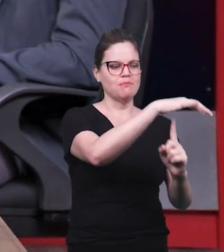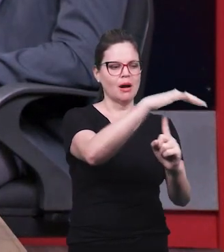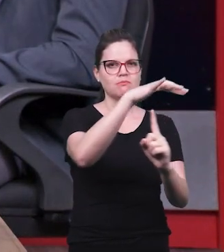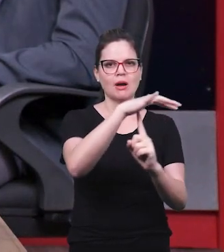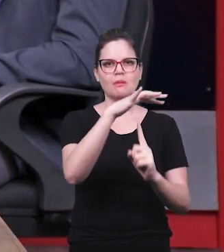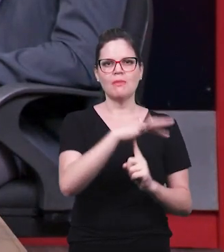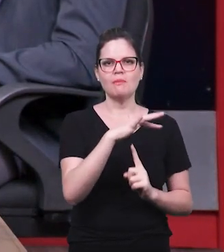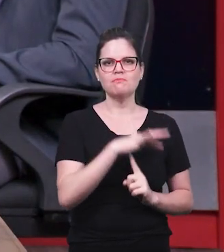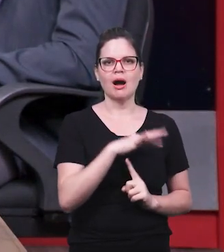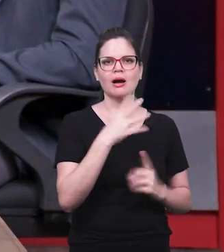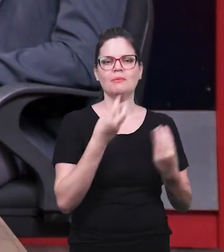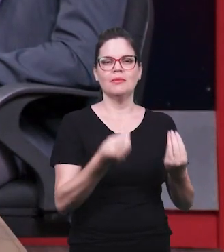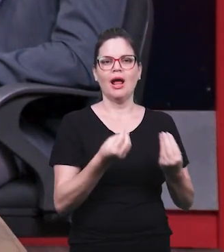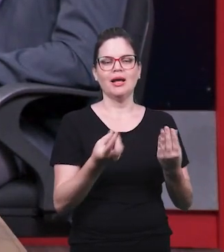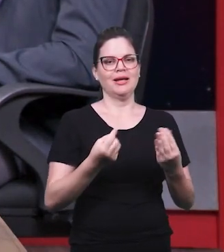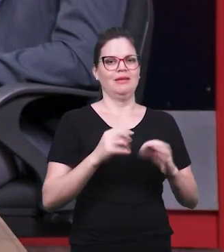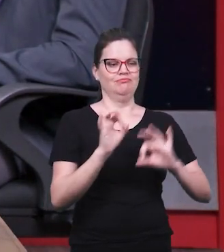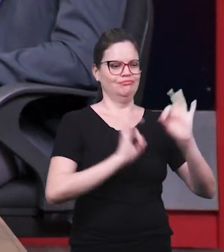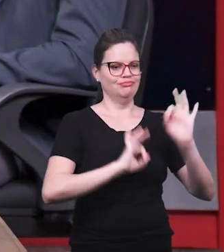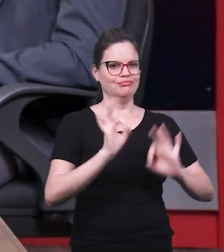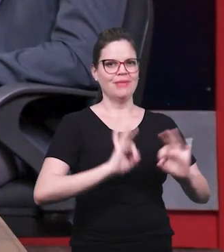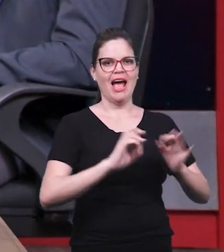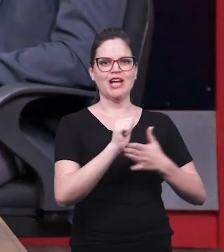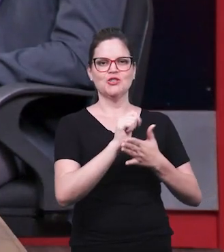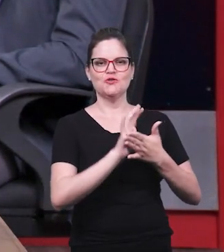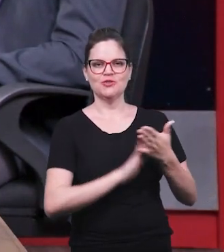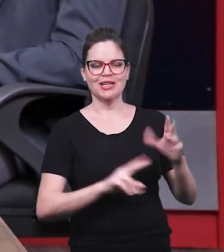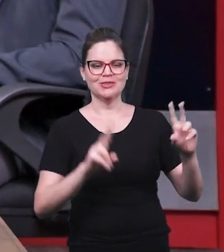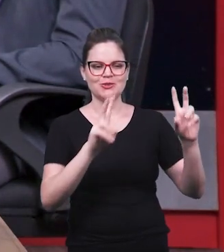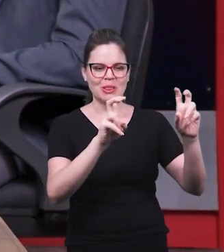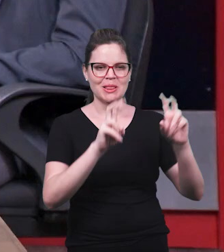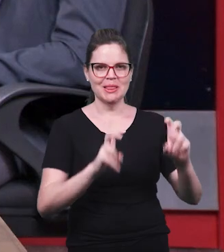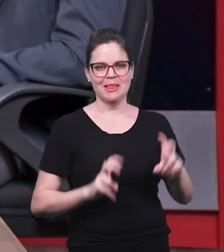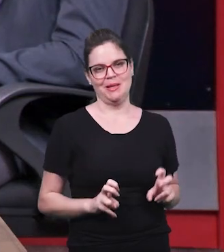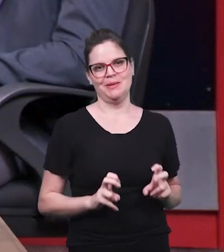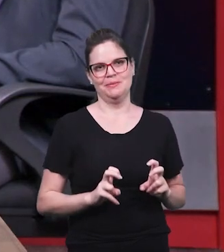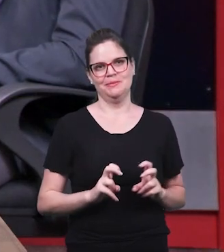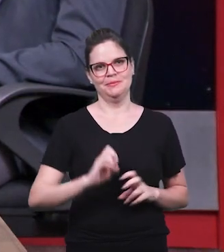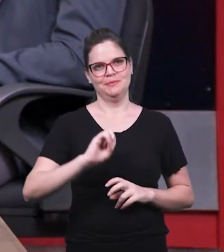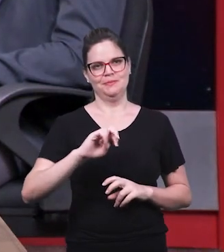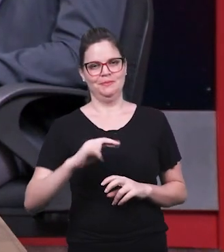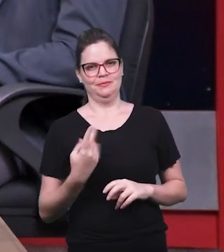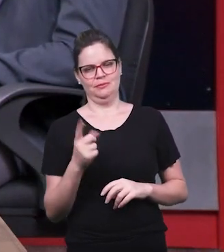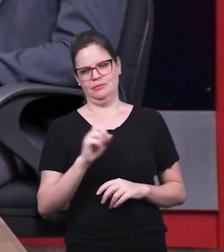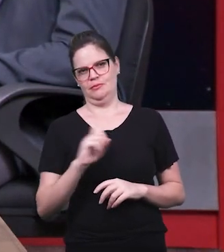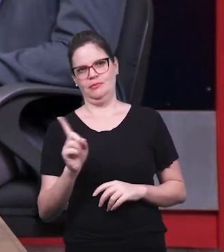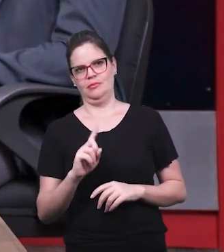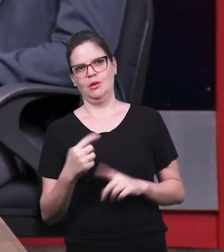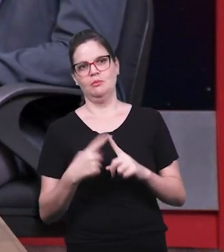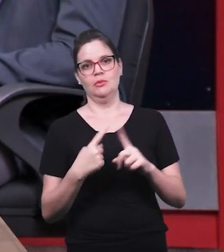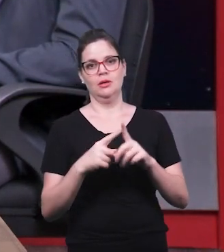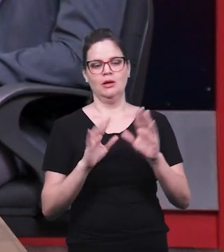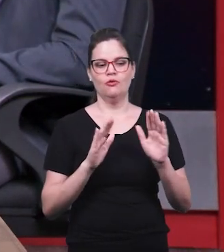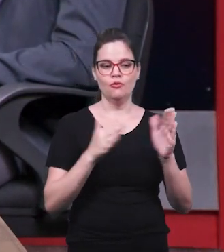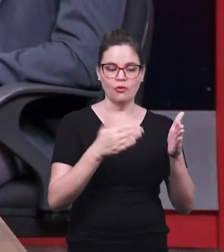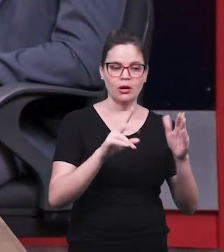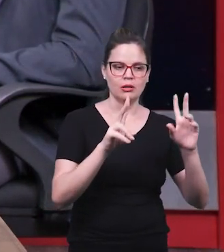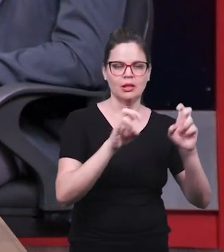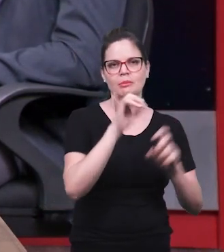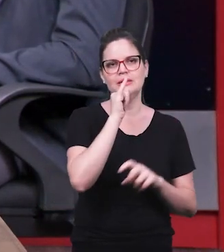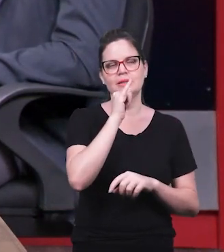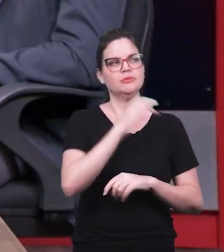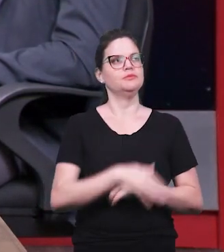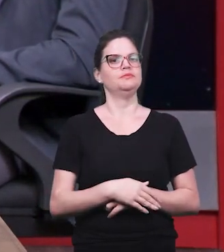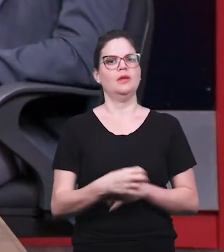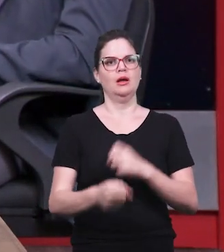e atividades dentro daquele tema, né? Ou não, né? O foco seria aquele tema. Por exemplo,